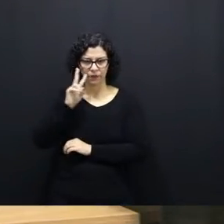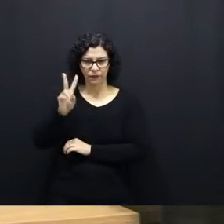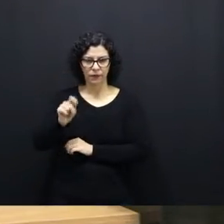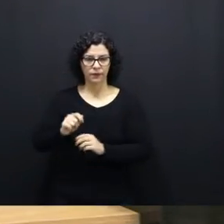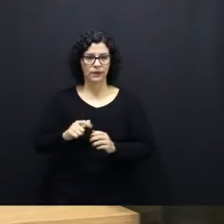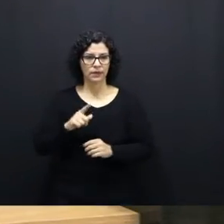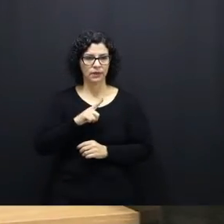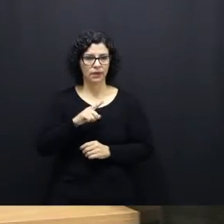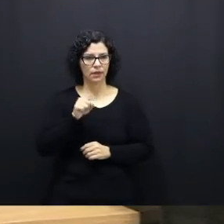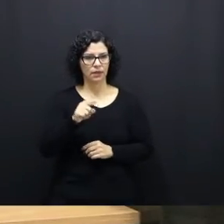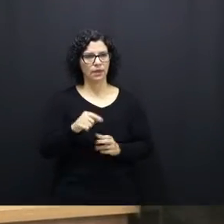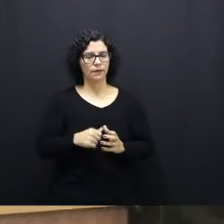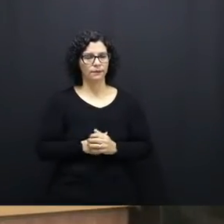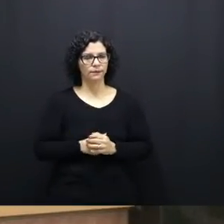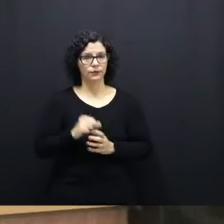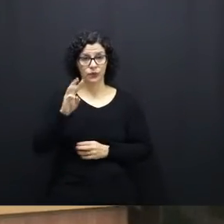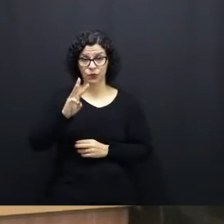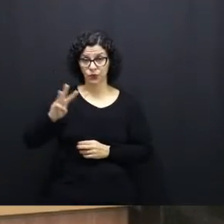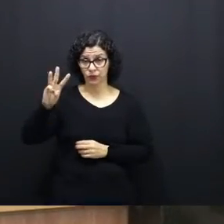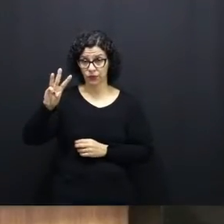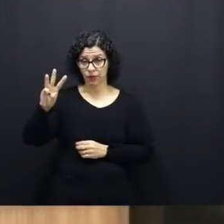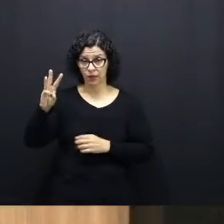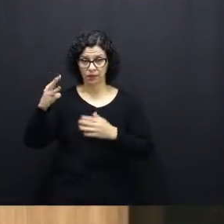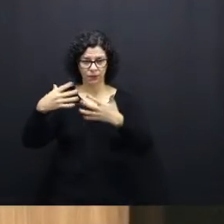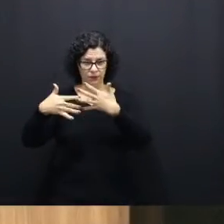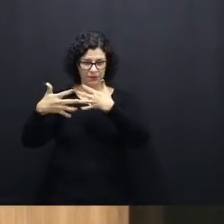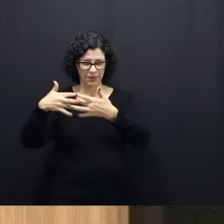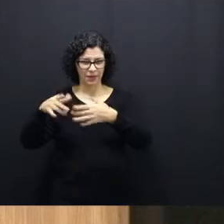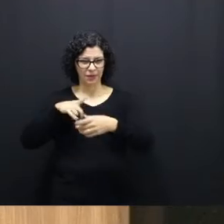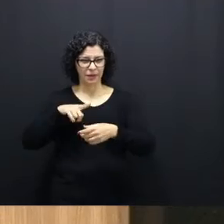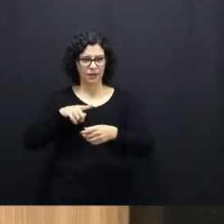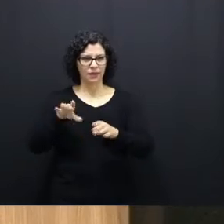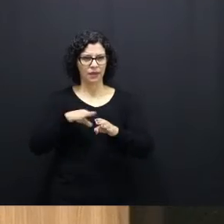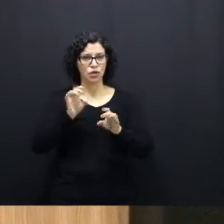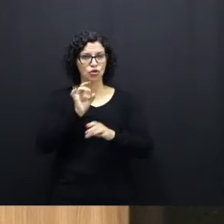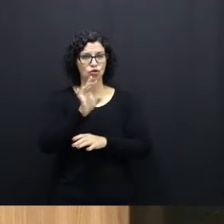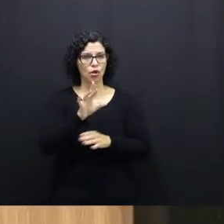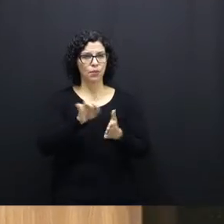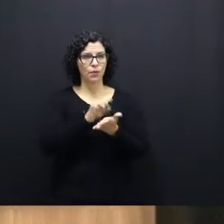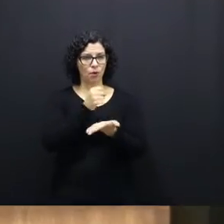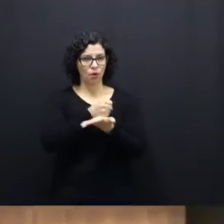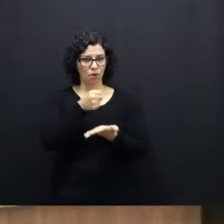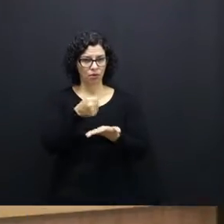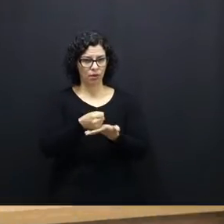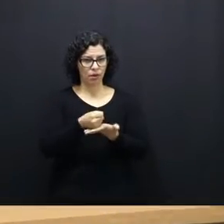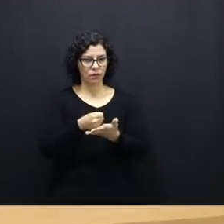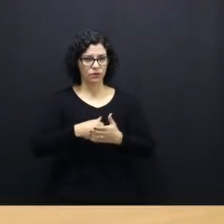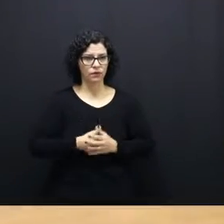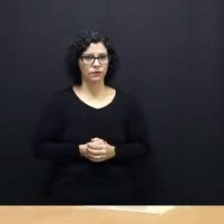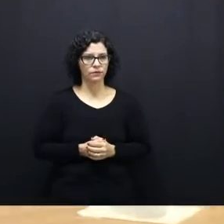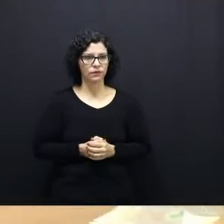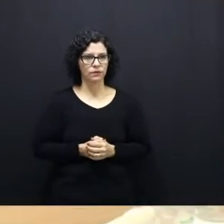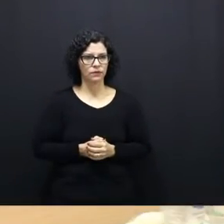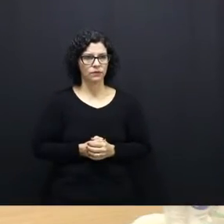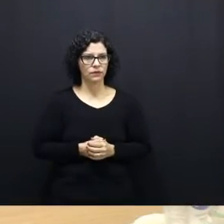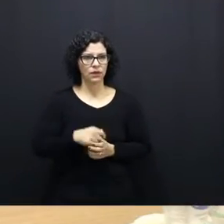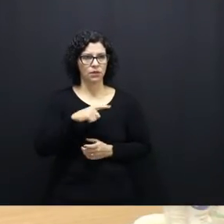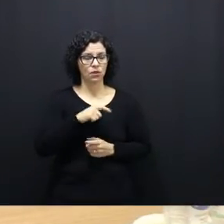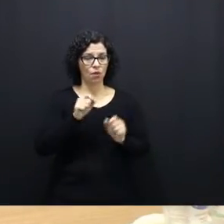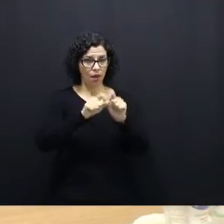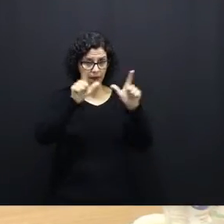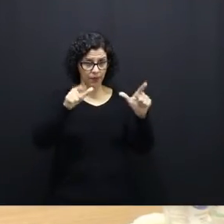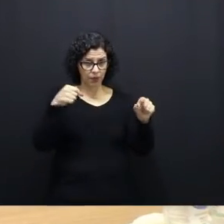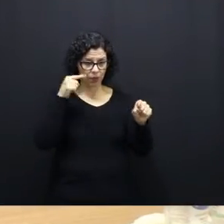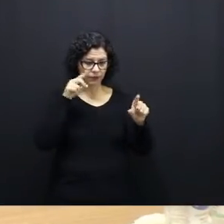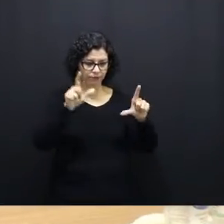existe aqui dentro do portal transparência um que é só contratos só os contratos está Estou com